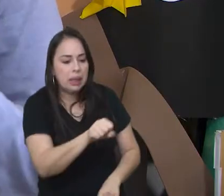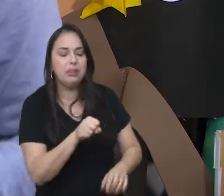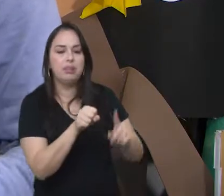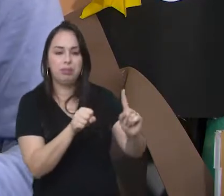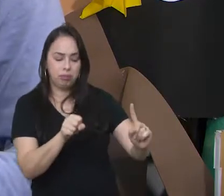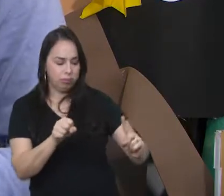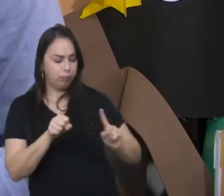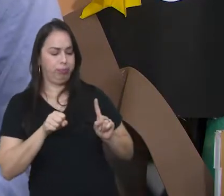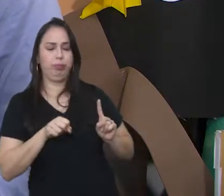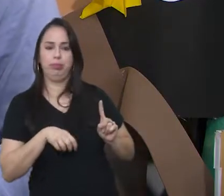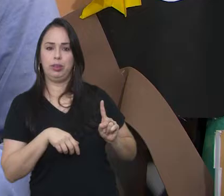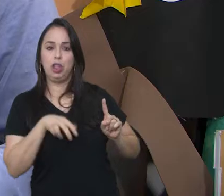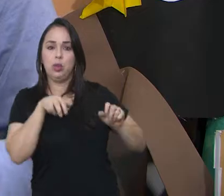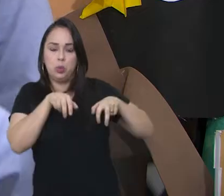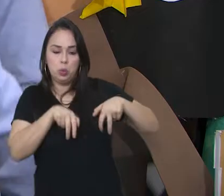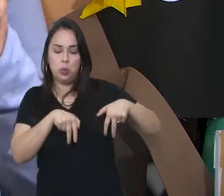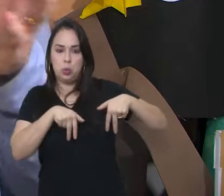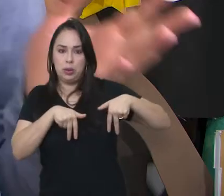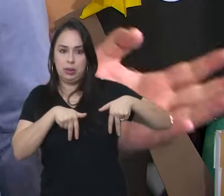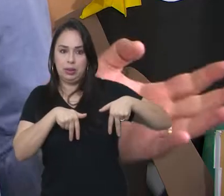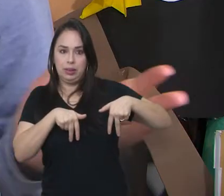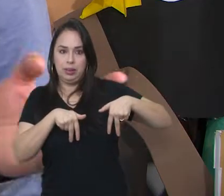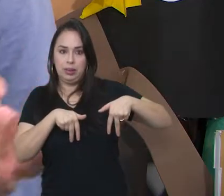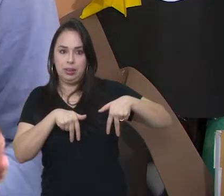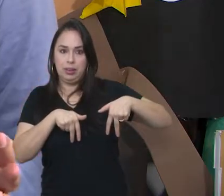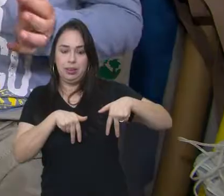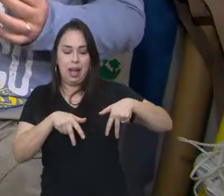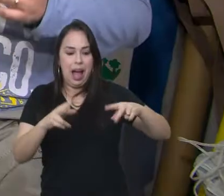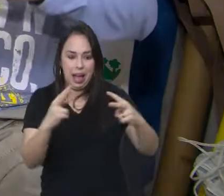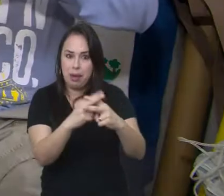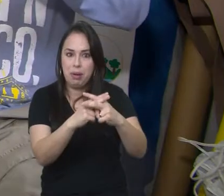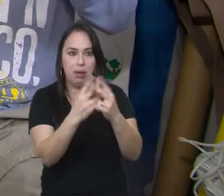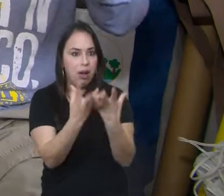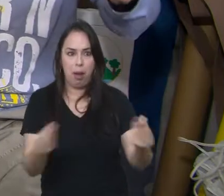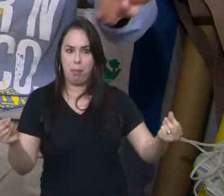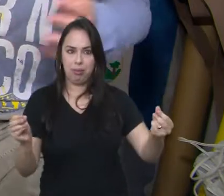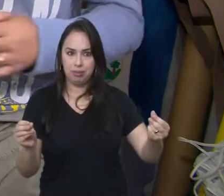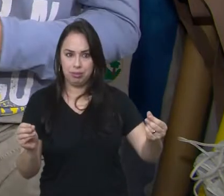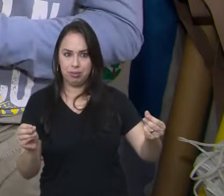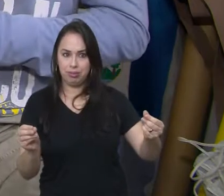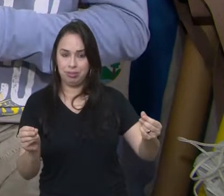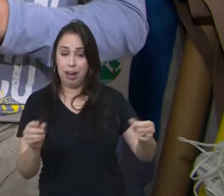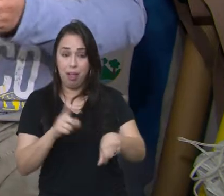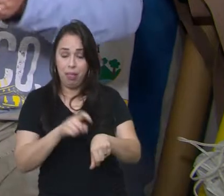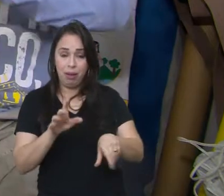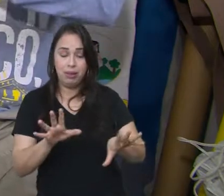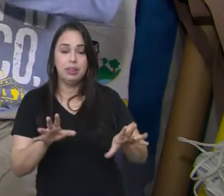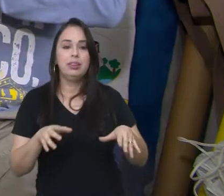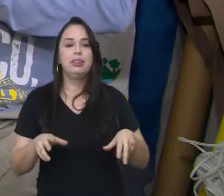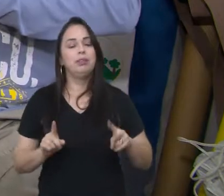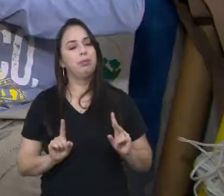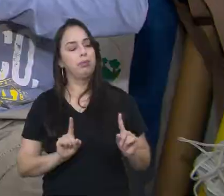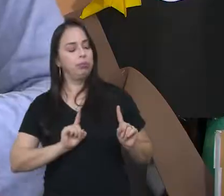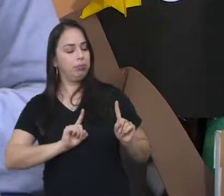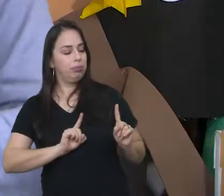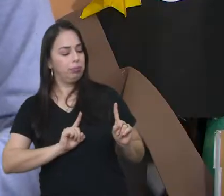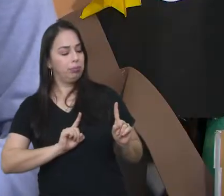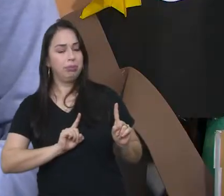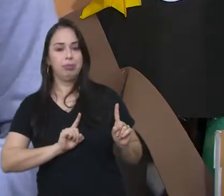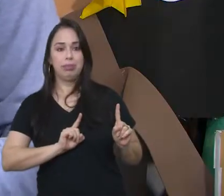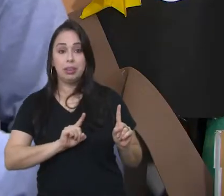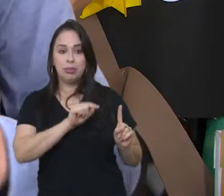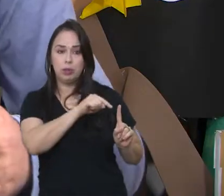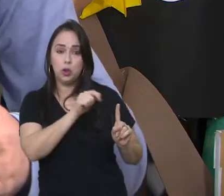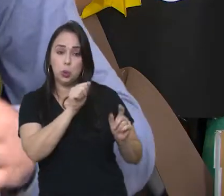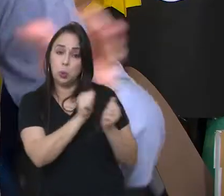menino e trouxe pro palco. Primeiro que já melou a briga, né? Já melou. E aí eu trouxe pro palco, ele ali